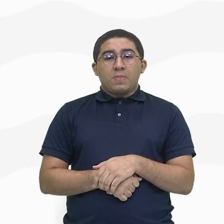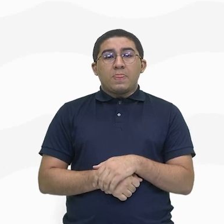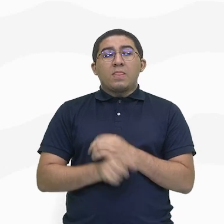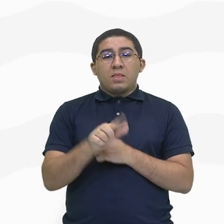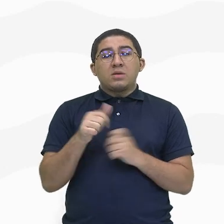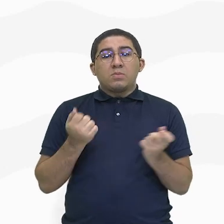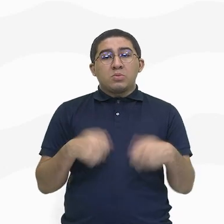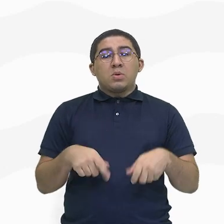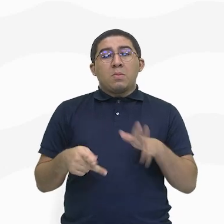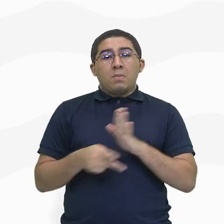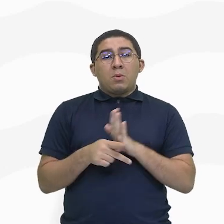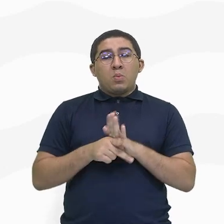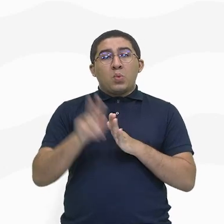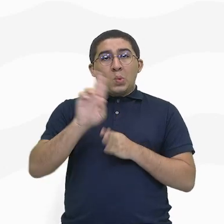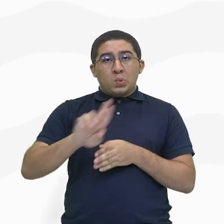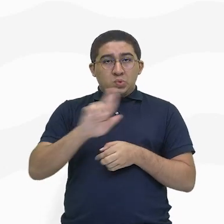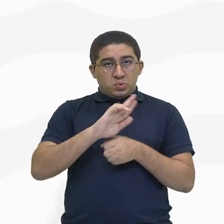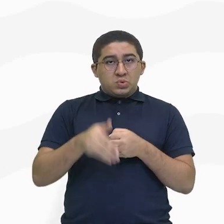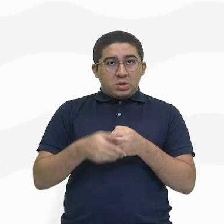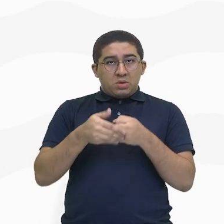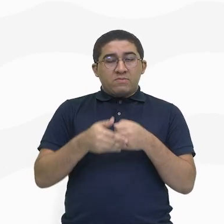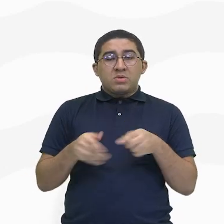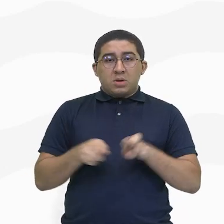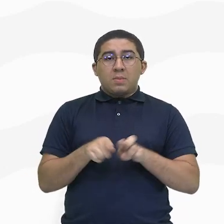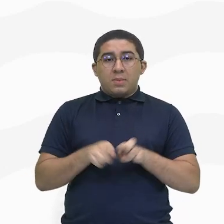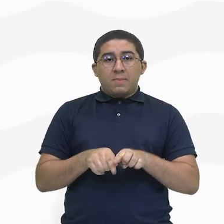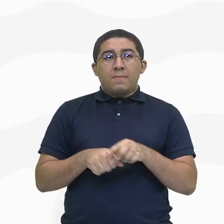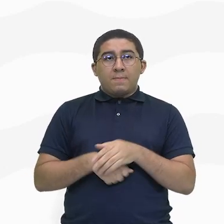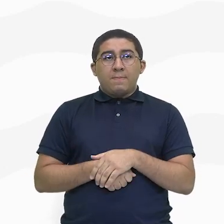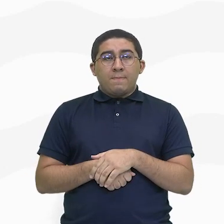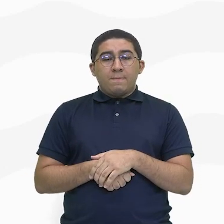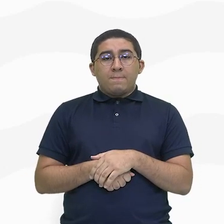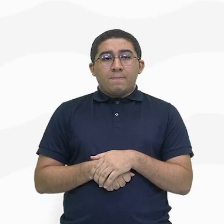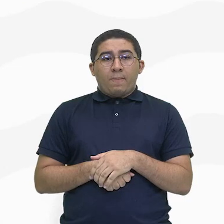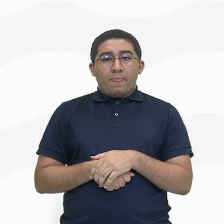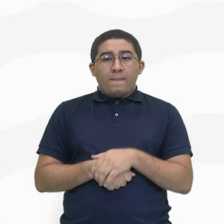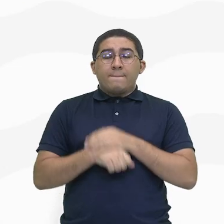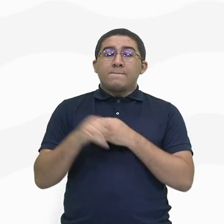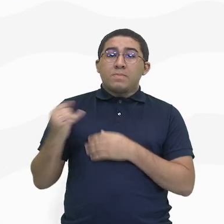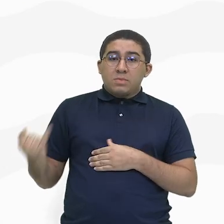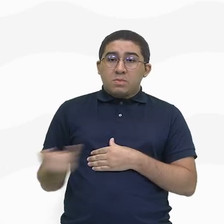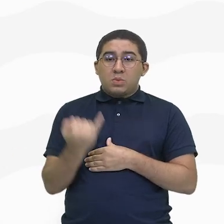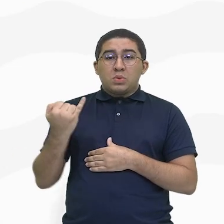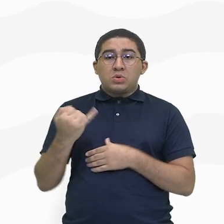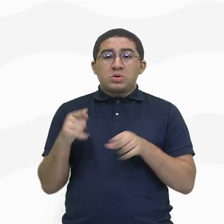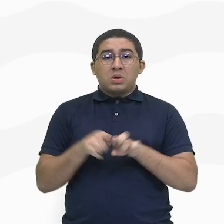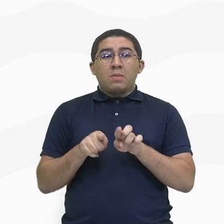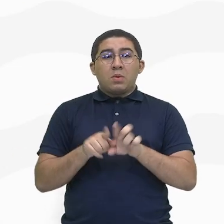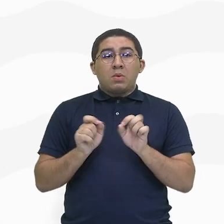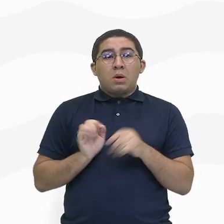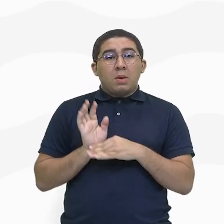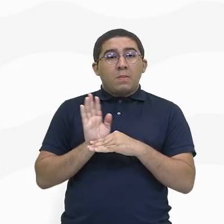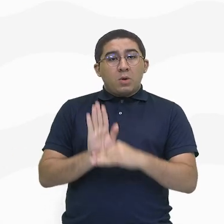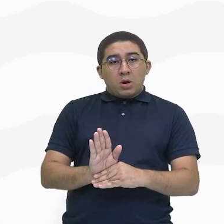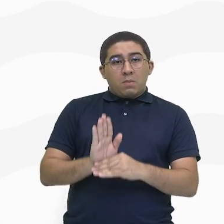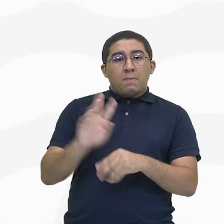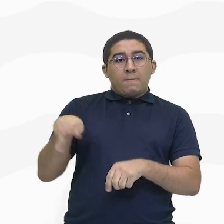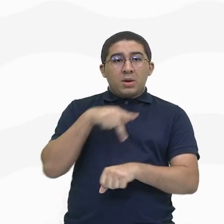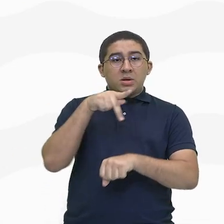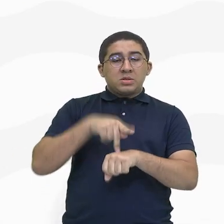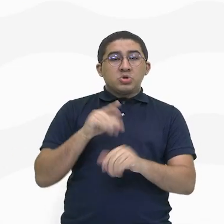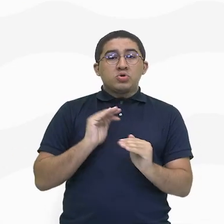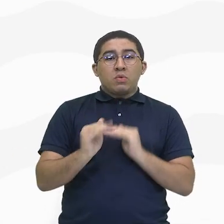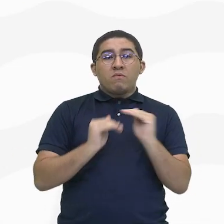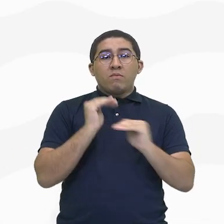do consumo sustentável, certo? Além disso, é importante também apoiar os países em